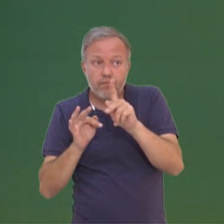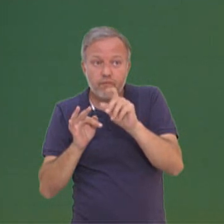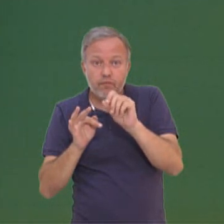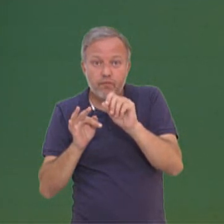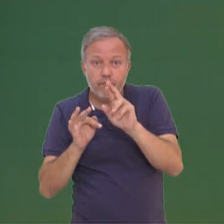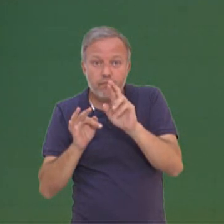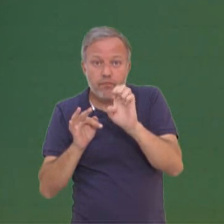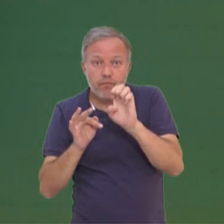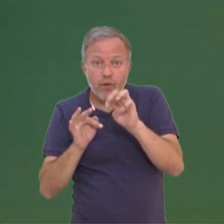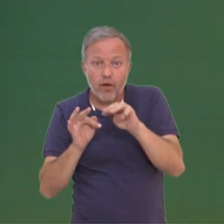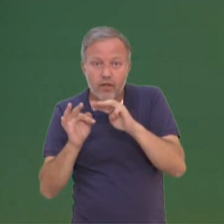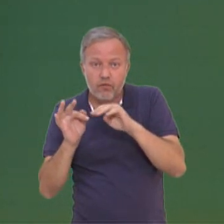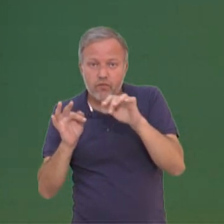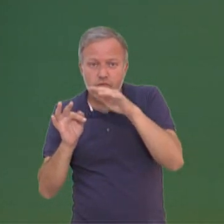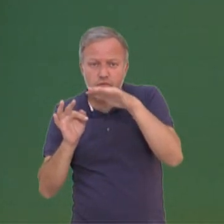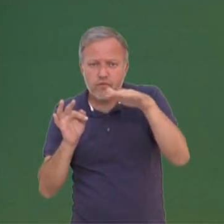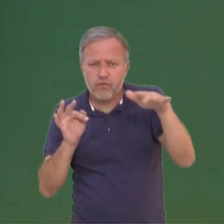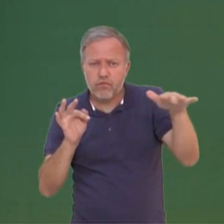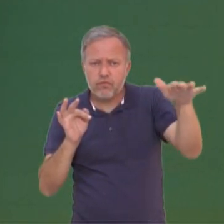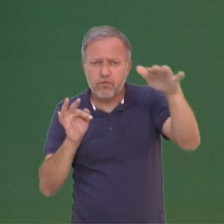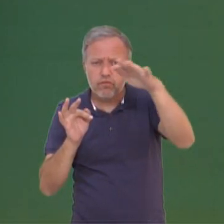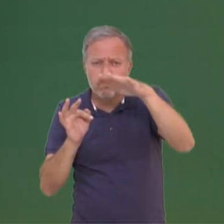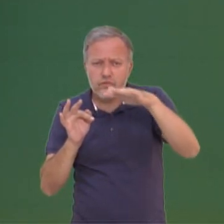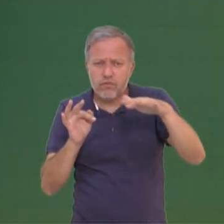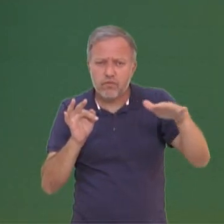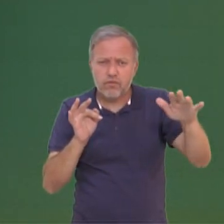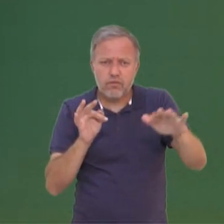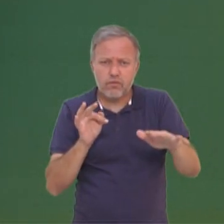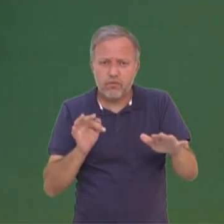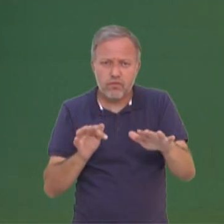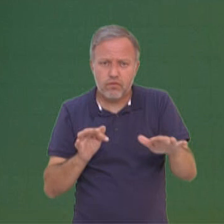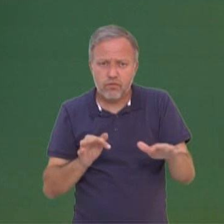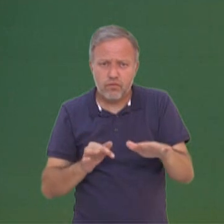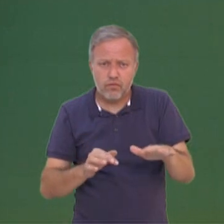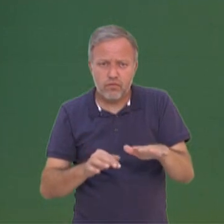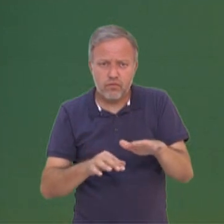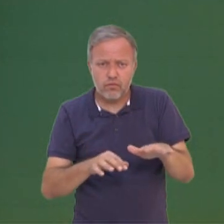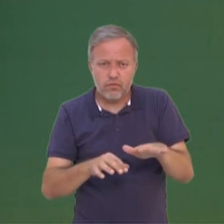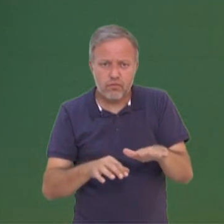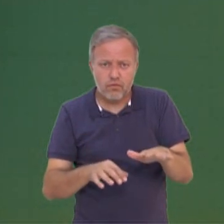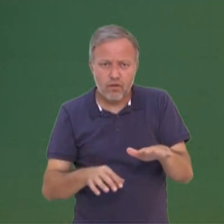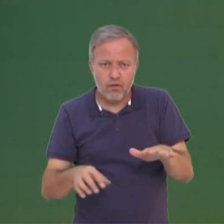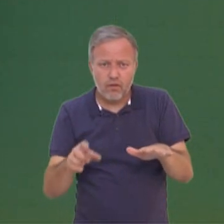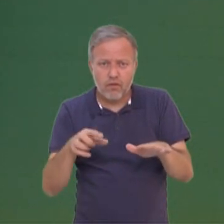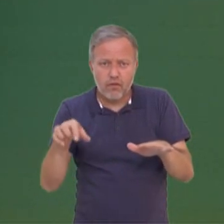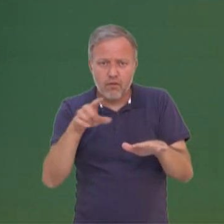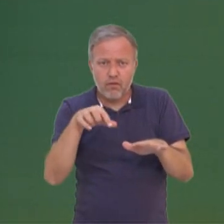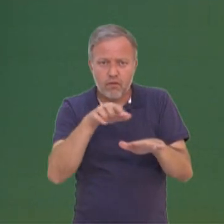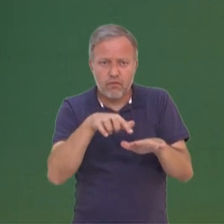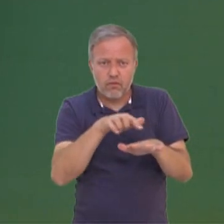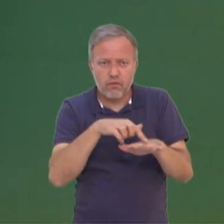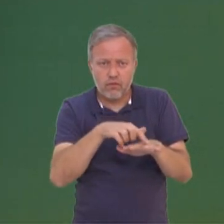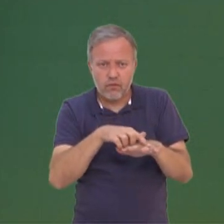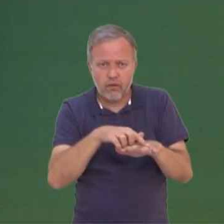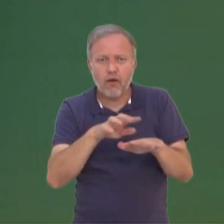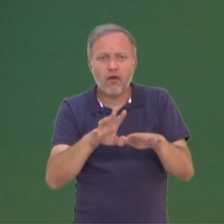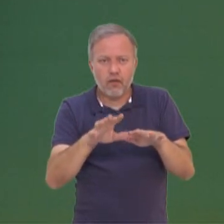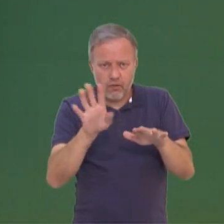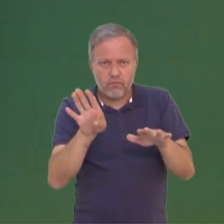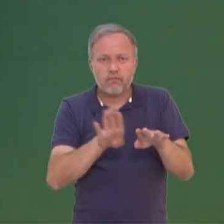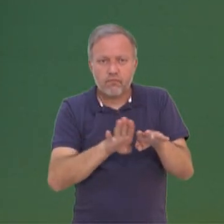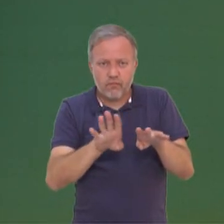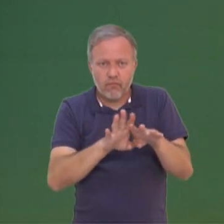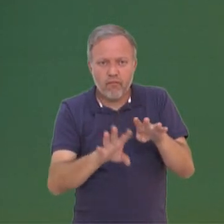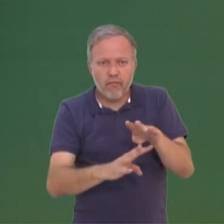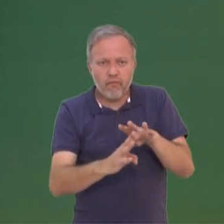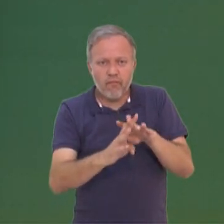respeito de fungos? Eles estão muito parecidos com protistas, protoctistas. Eles têm características